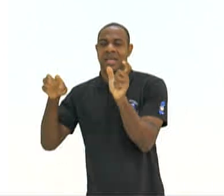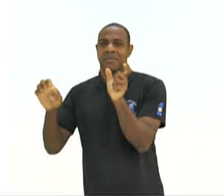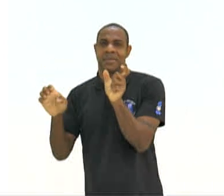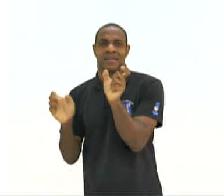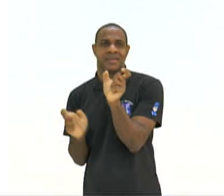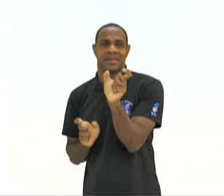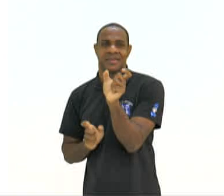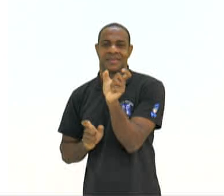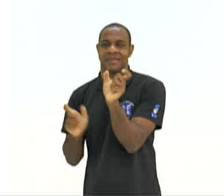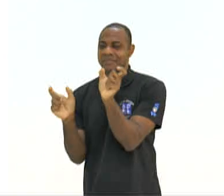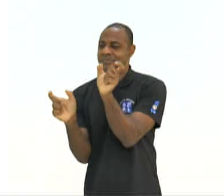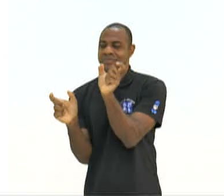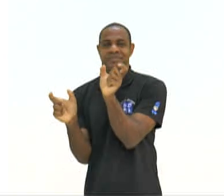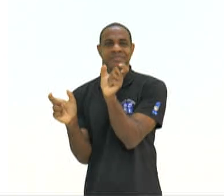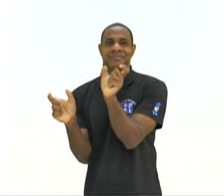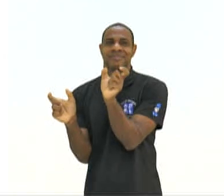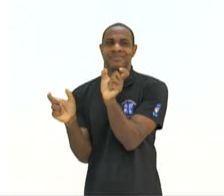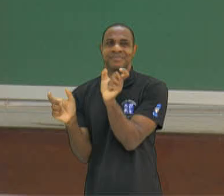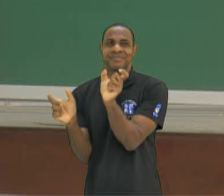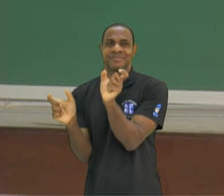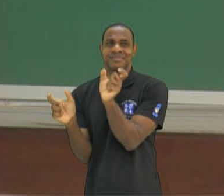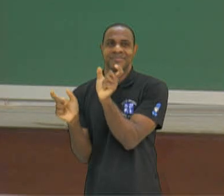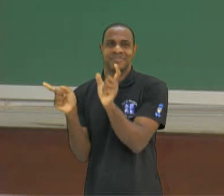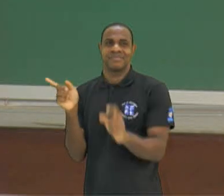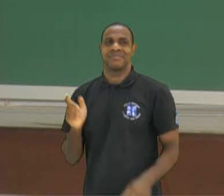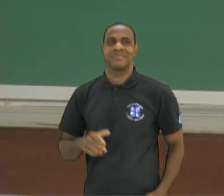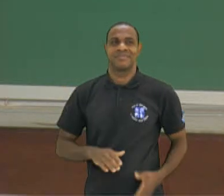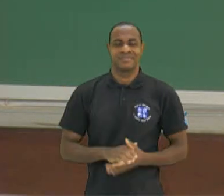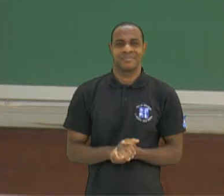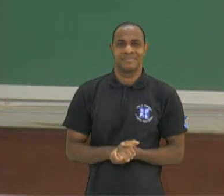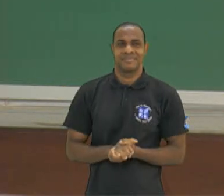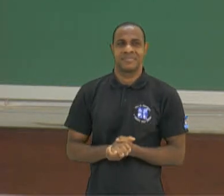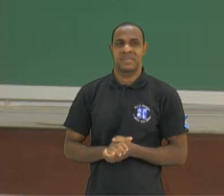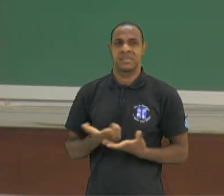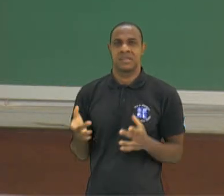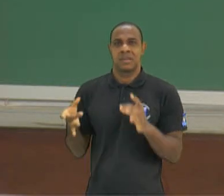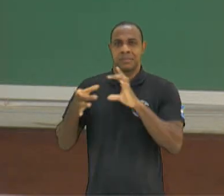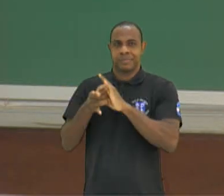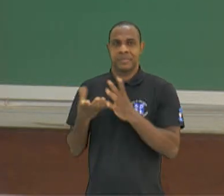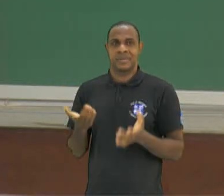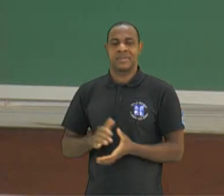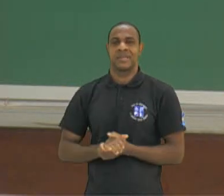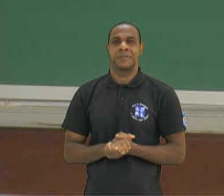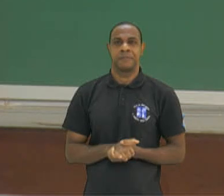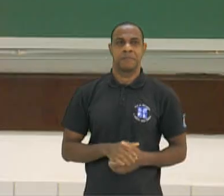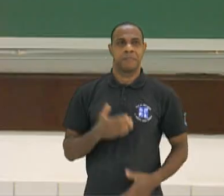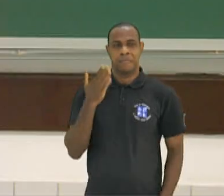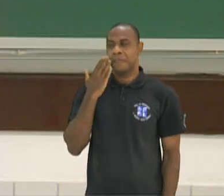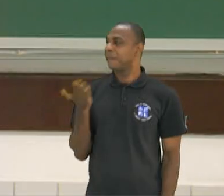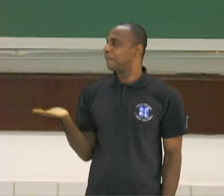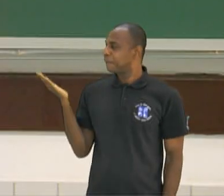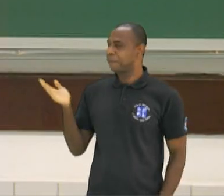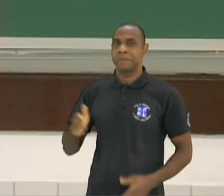alusão aos jogos, que não tenham bons gráficos. Então a pessoa não se agrada muito com eles. Ok?